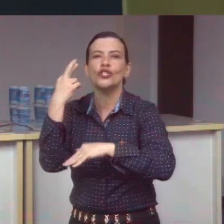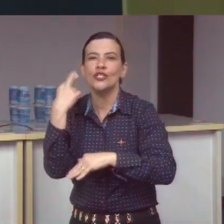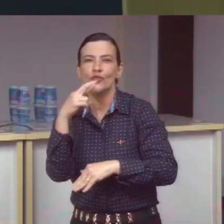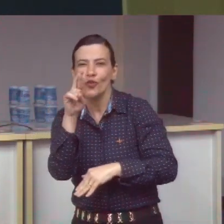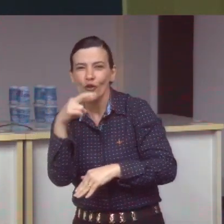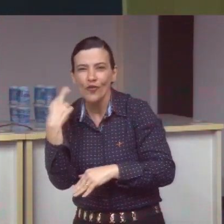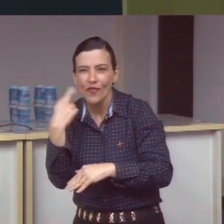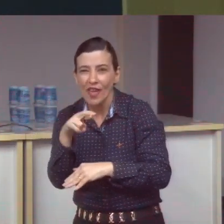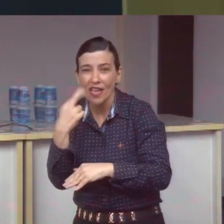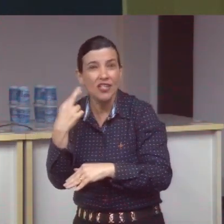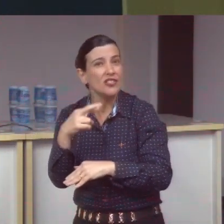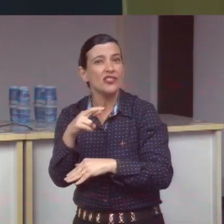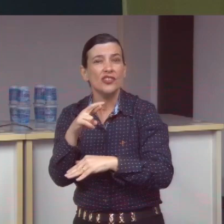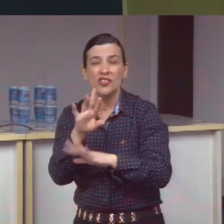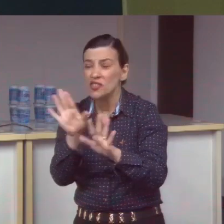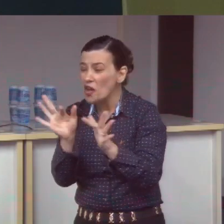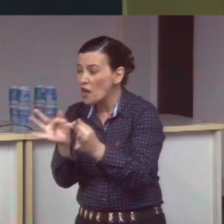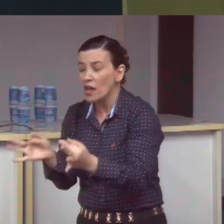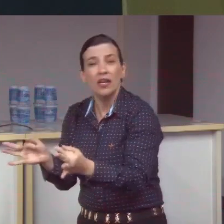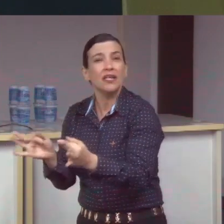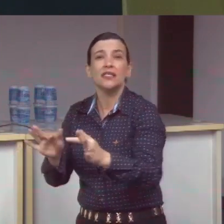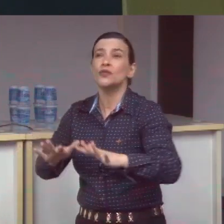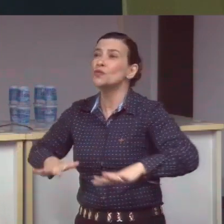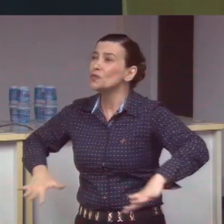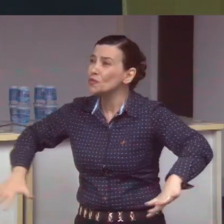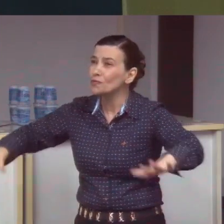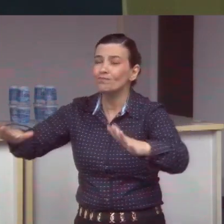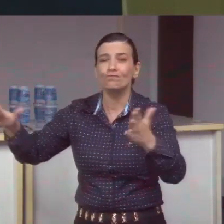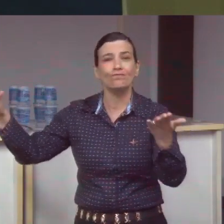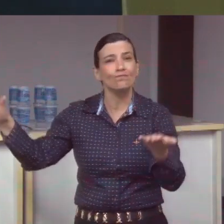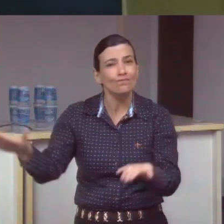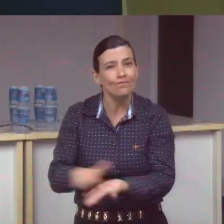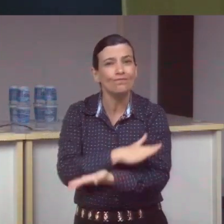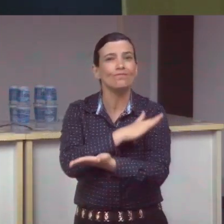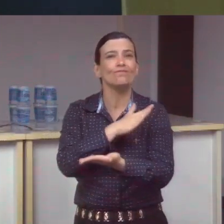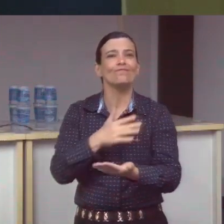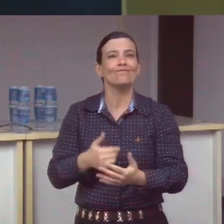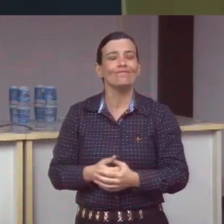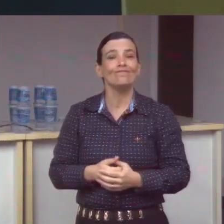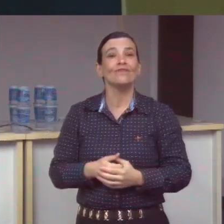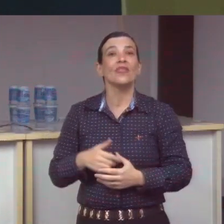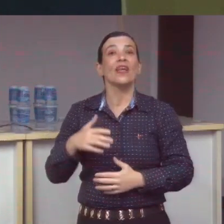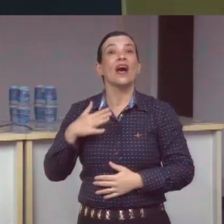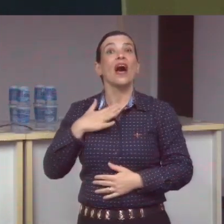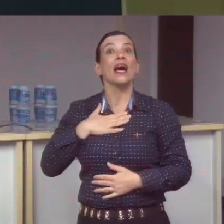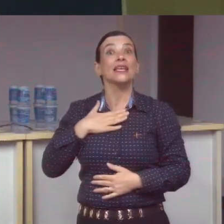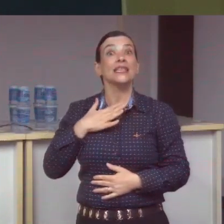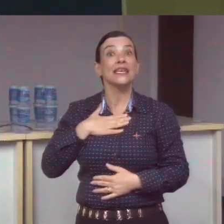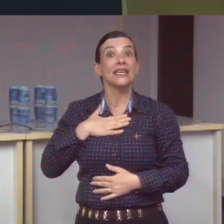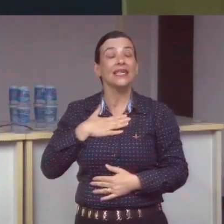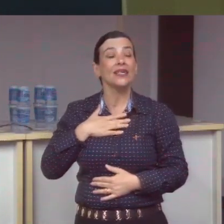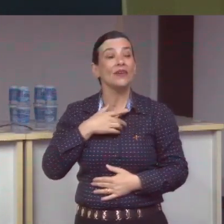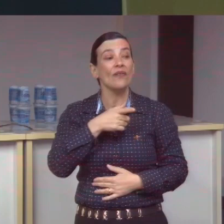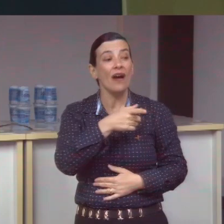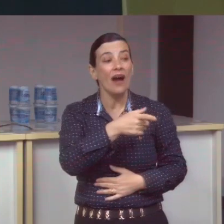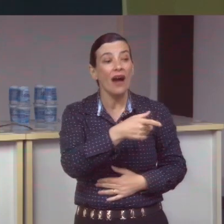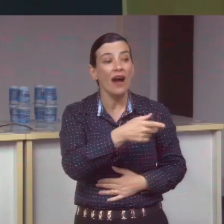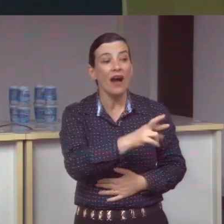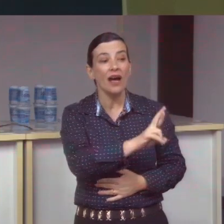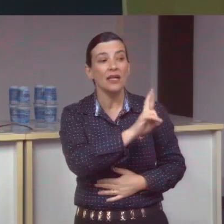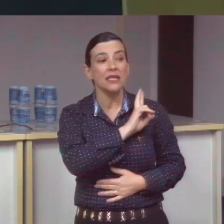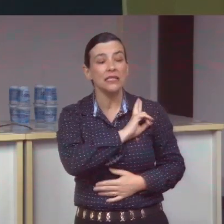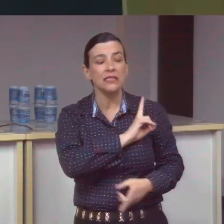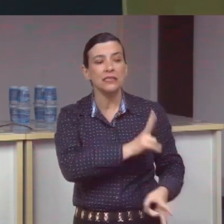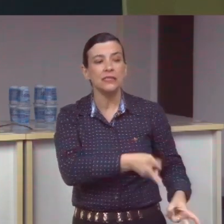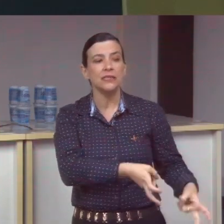sorvete dela. Acabou tudo. Na hora em que nós nos apropriamos disso, do acabou tudo, do que significa para